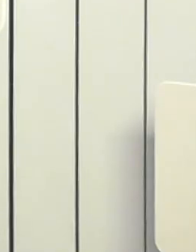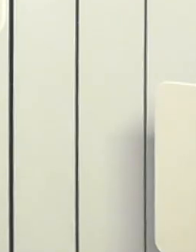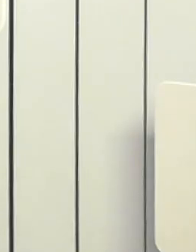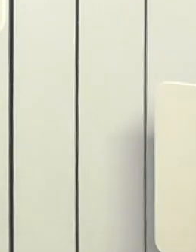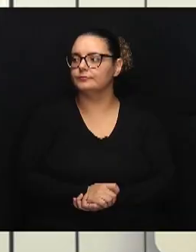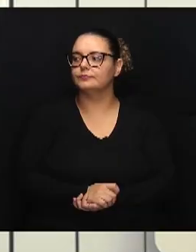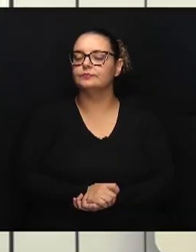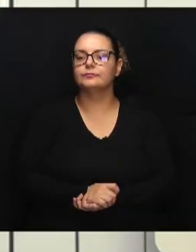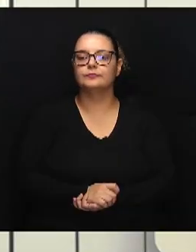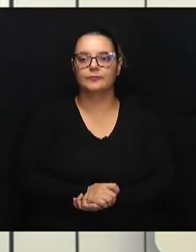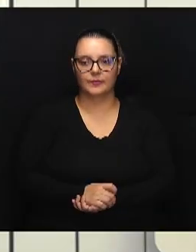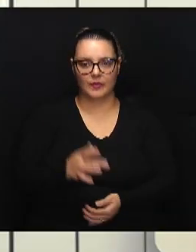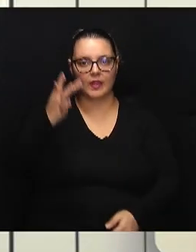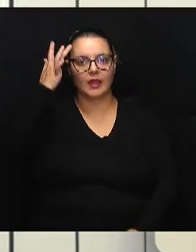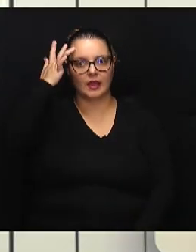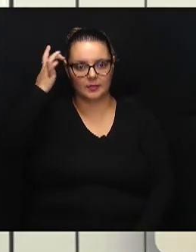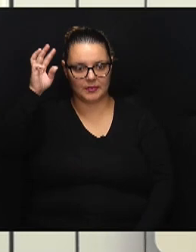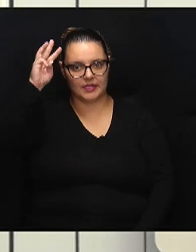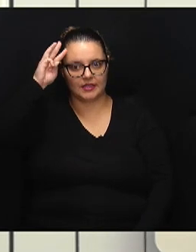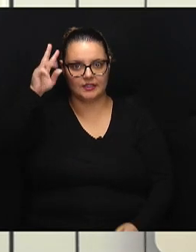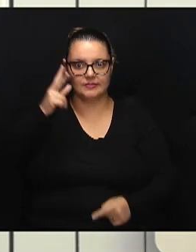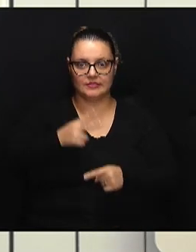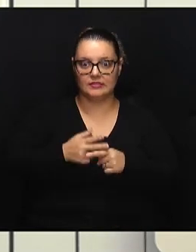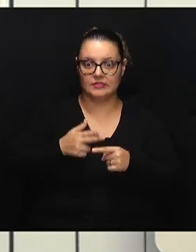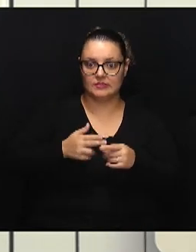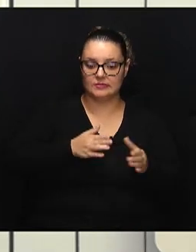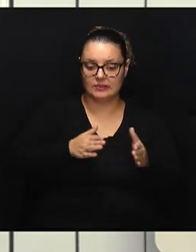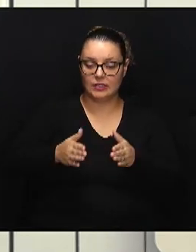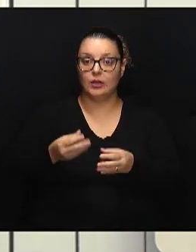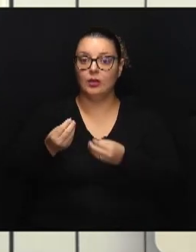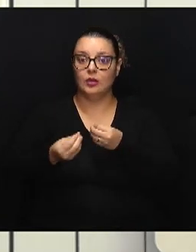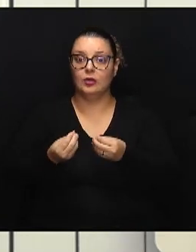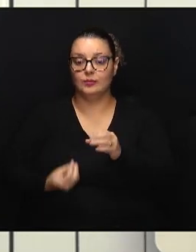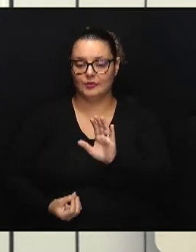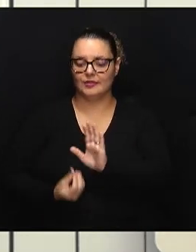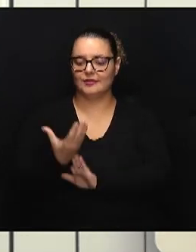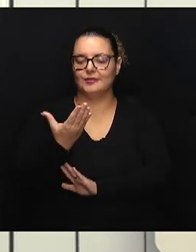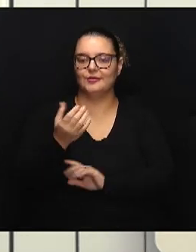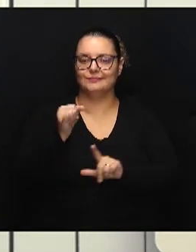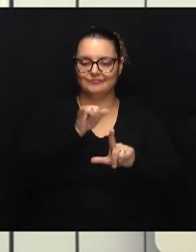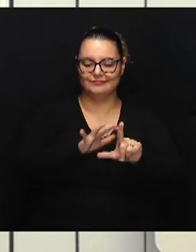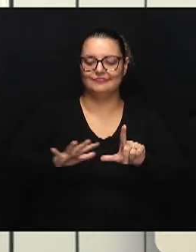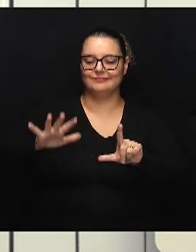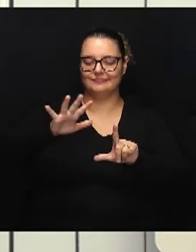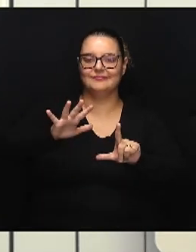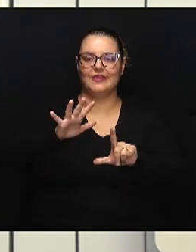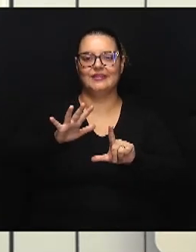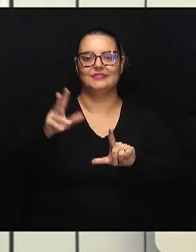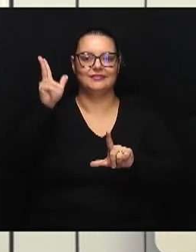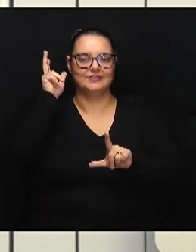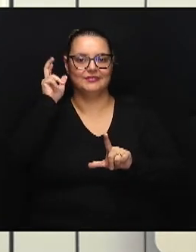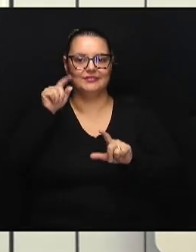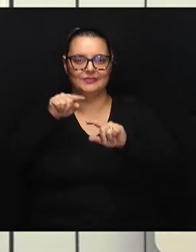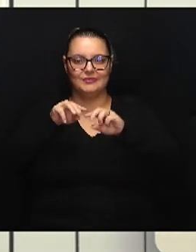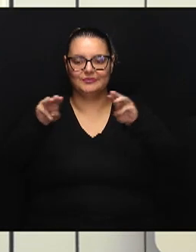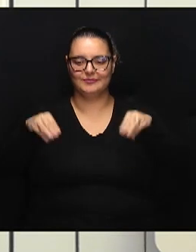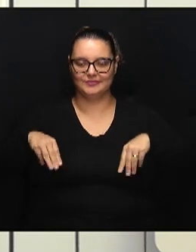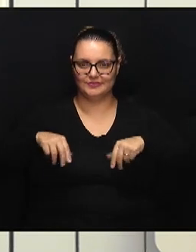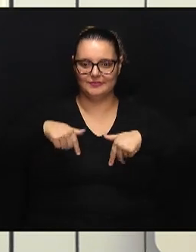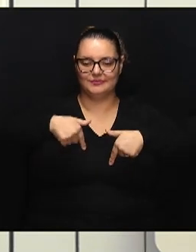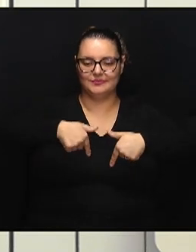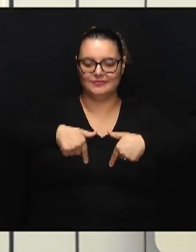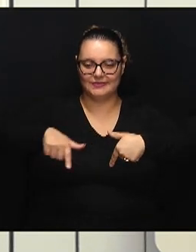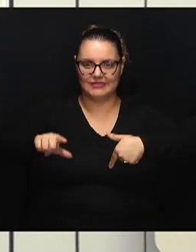Amanhã, na terça-feira, a nossa série vai contar como nasceu o Museu de Imagem e Som aqui de Campinas. Vamos falar